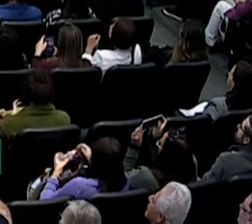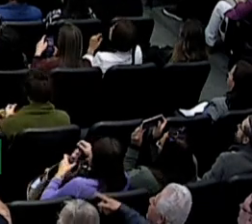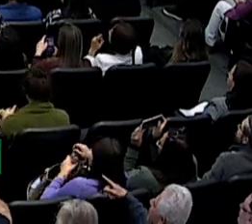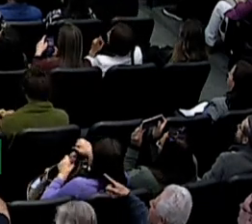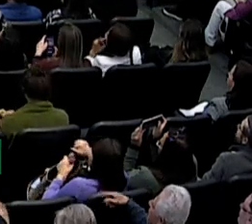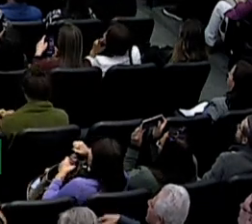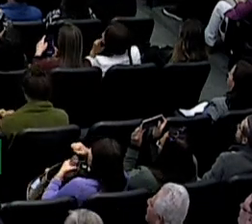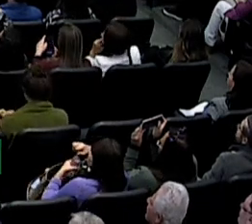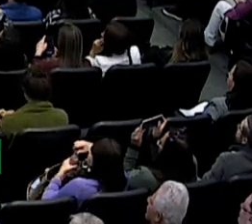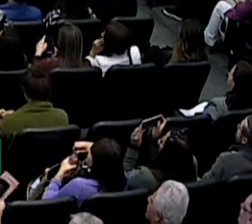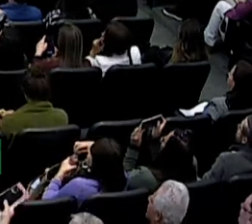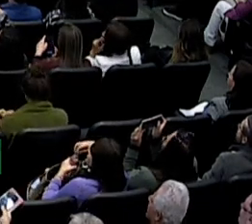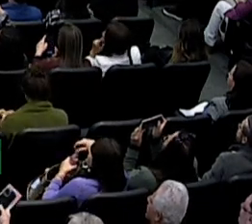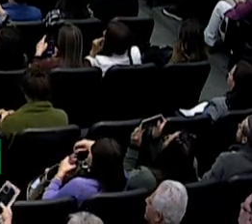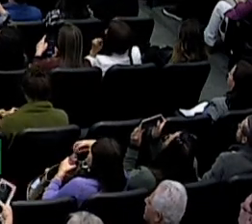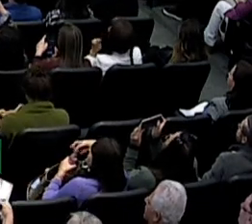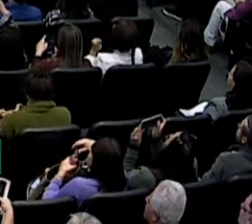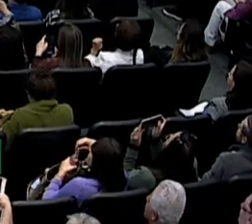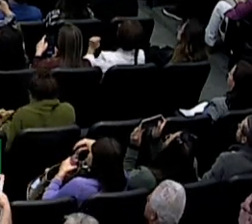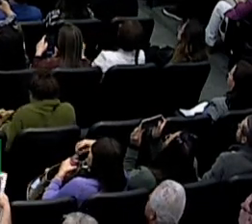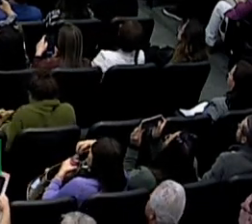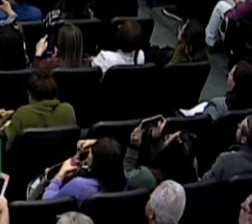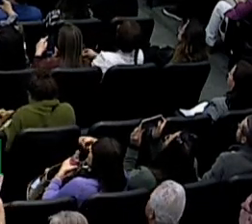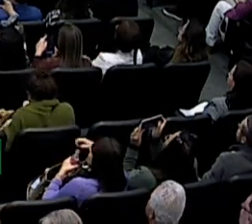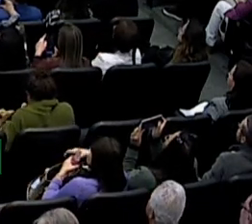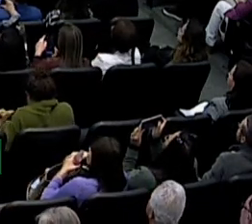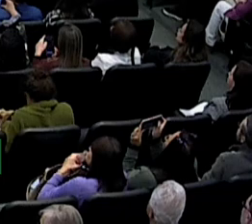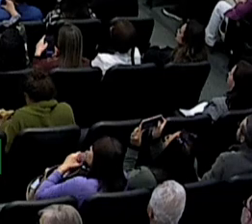uma confusão. Vem